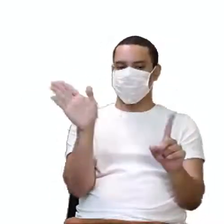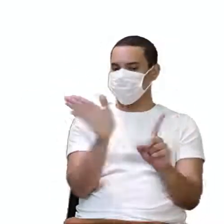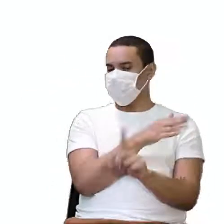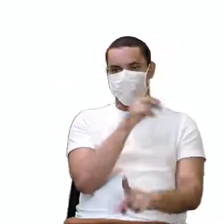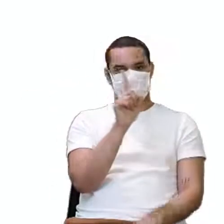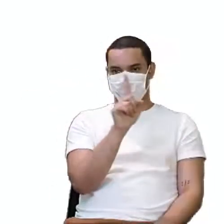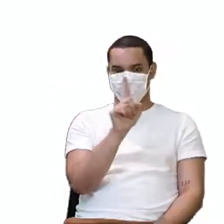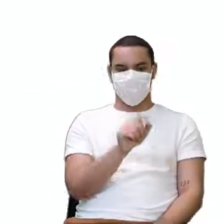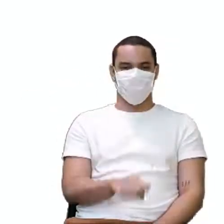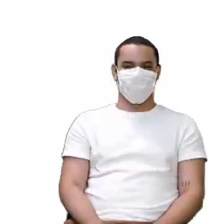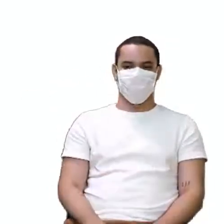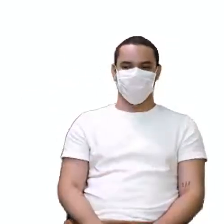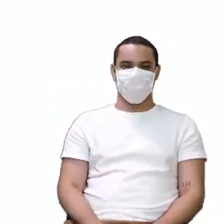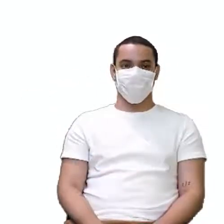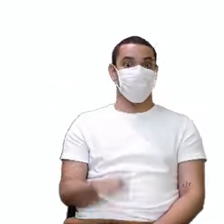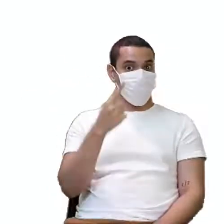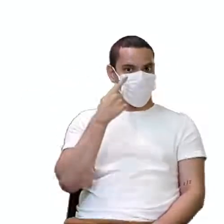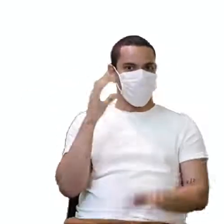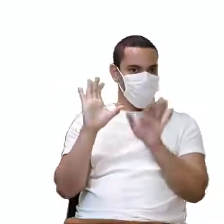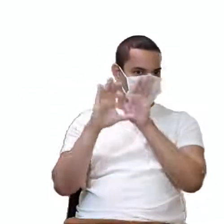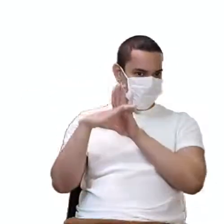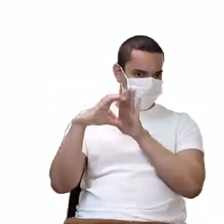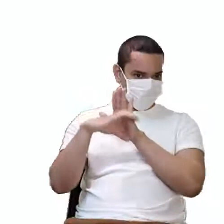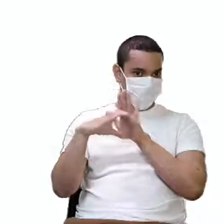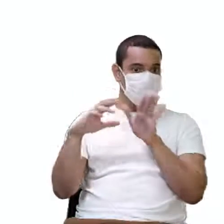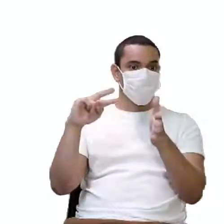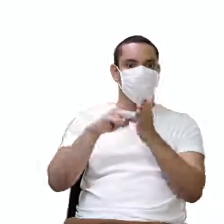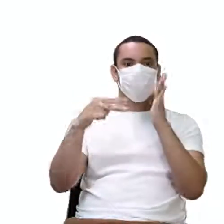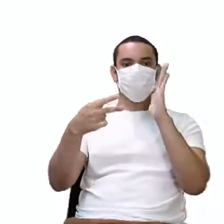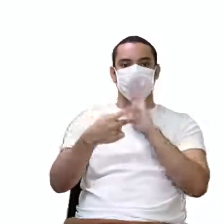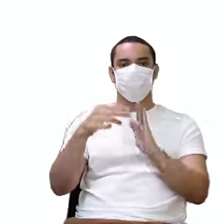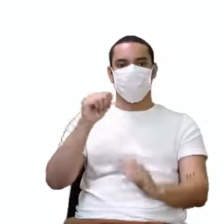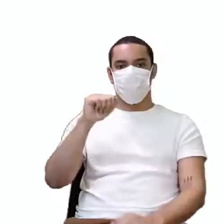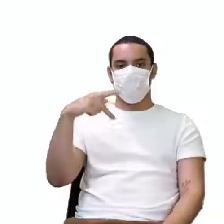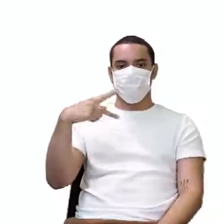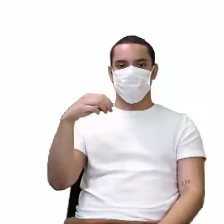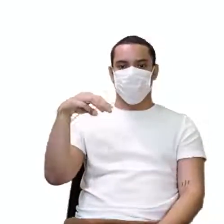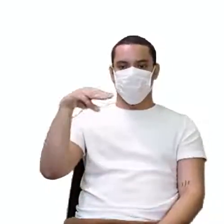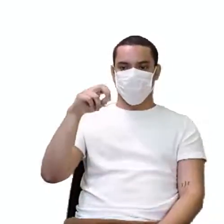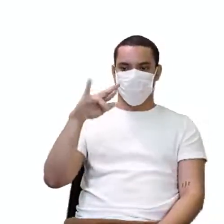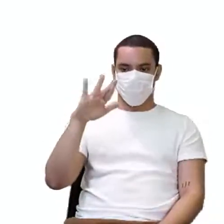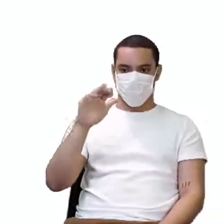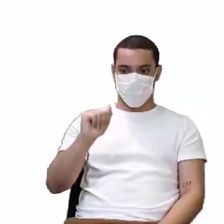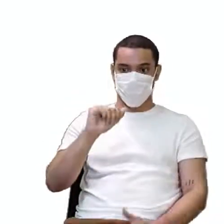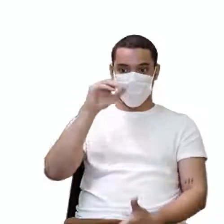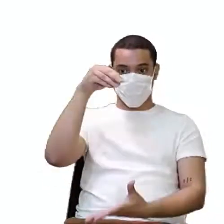Vamos lá. Vamos ver o conceito, né? É uma apomorfia